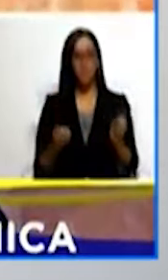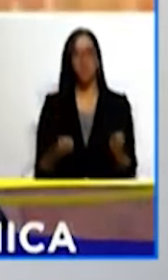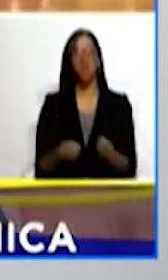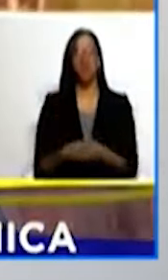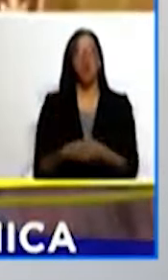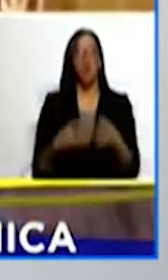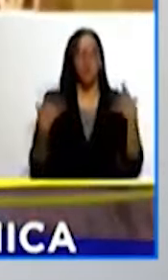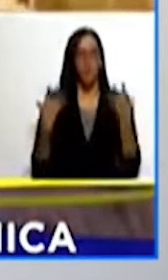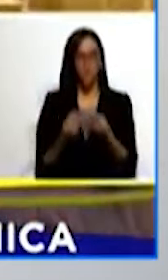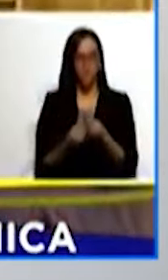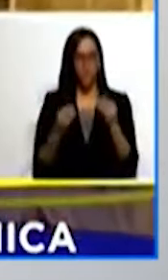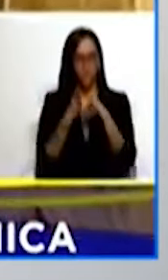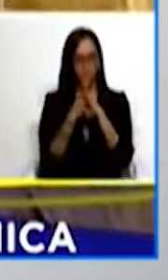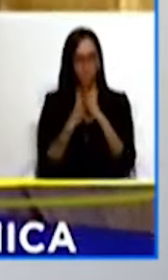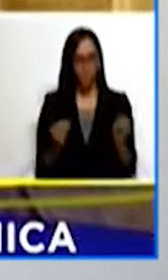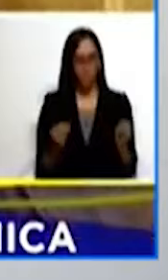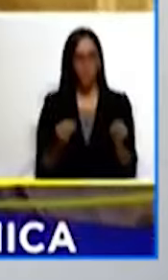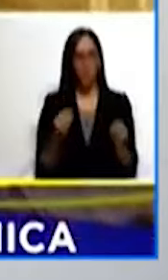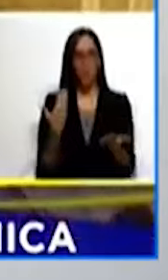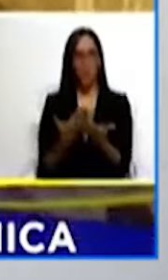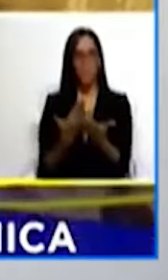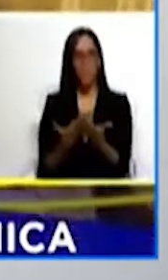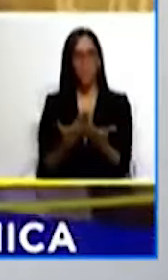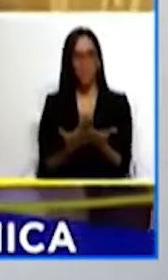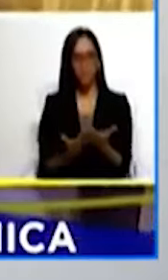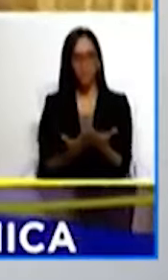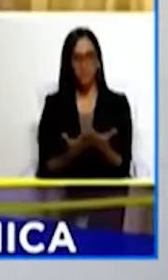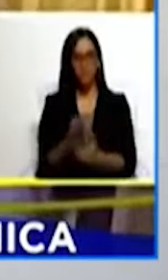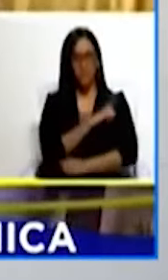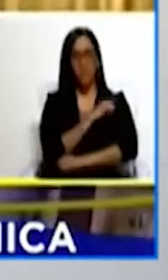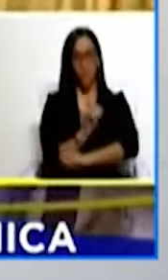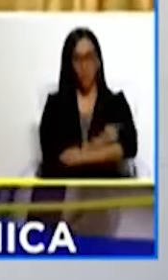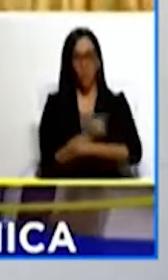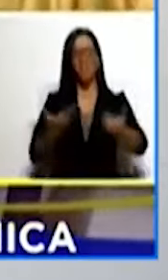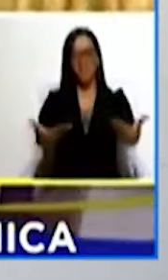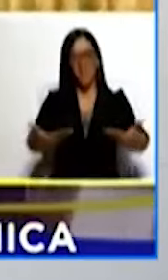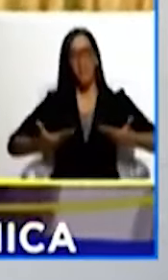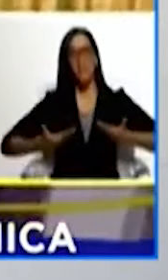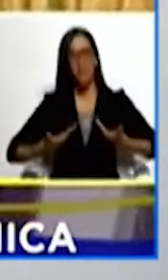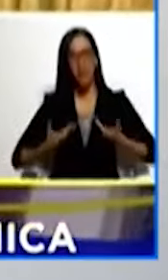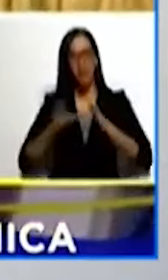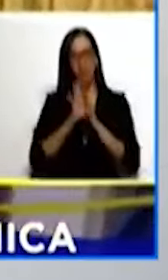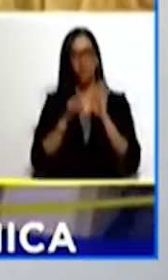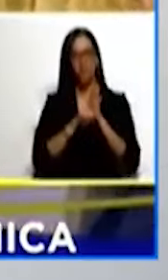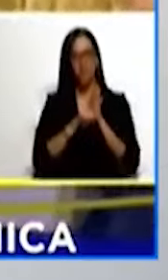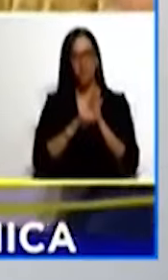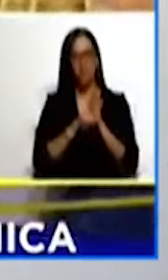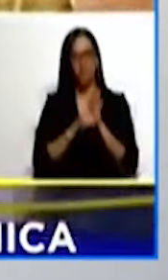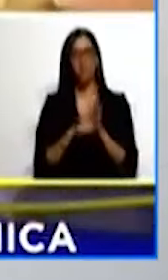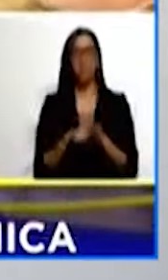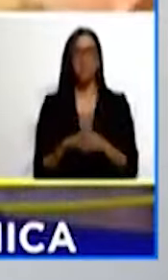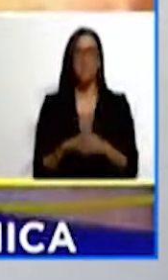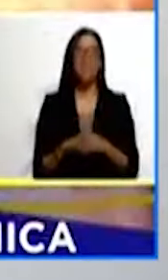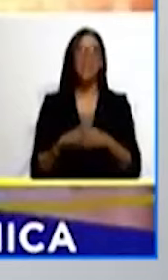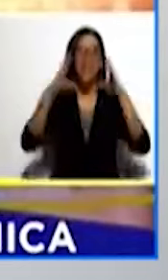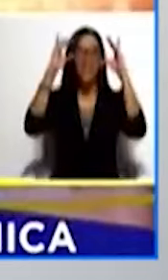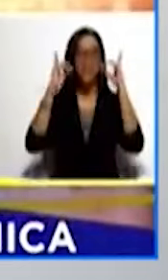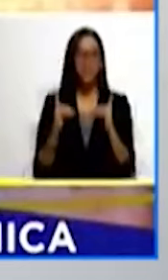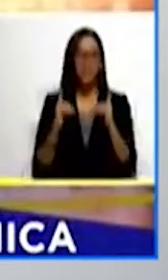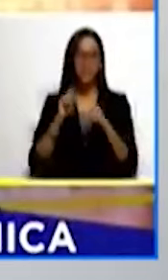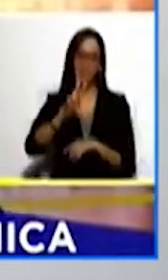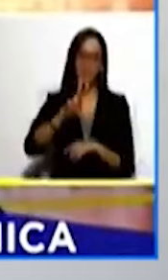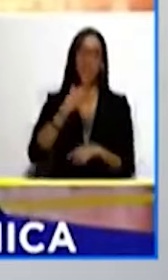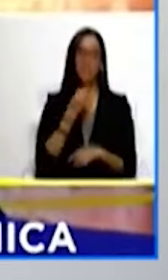disputa territorial entre o Estado do Mato Grosso e o Estado do Pará, né, e que foi decidido na Suprema Corte, né, a partir